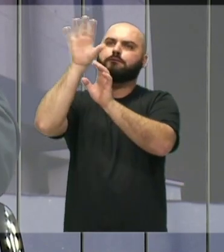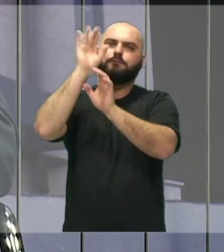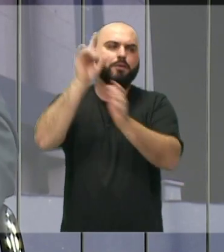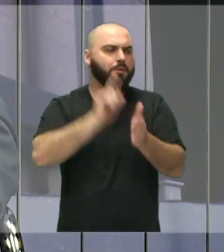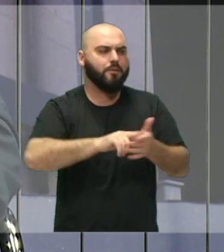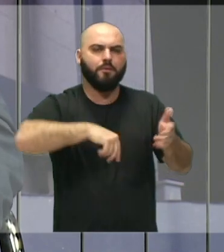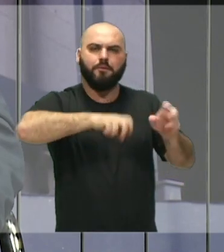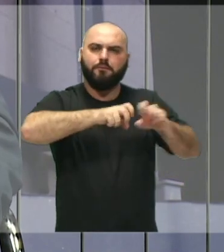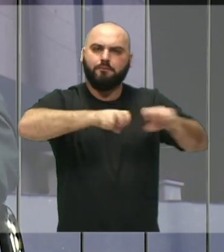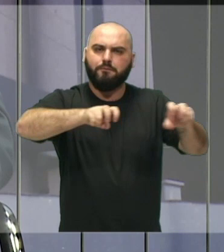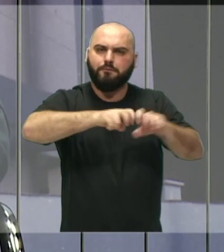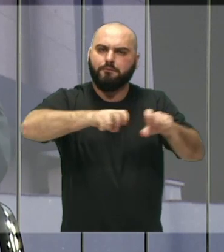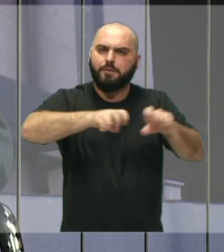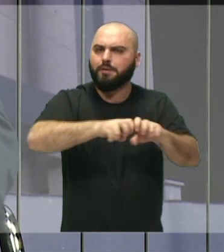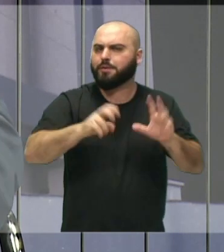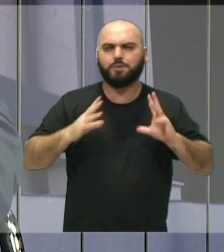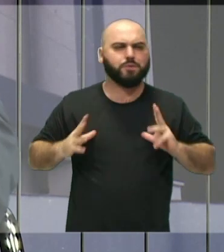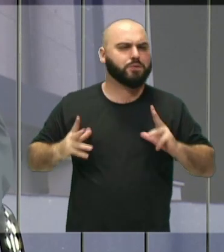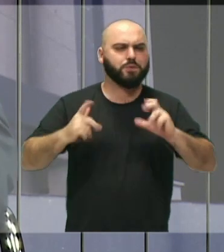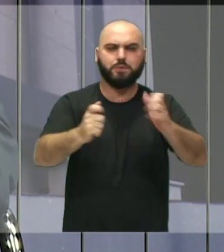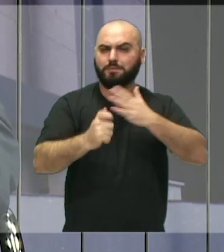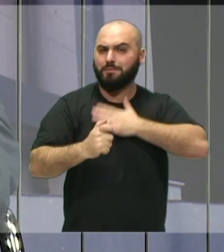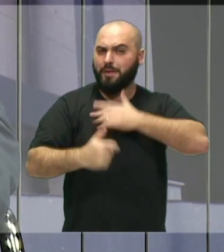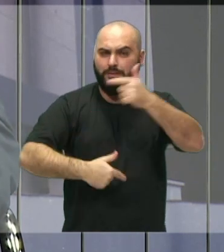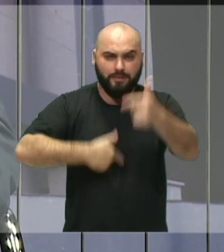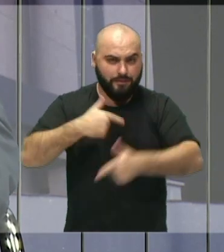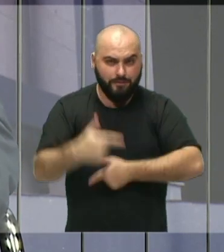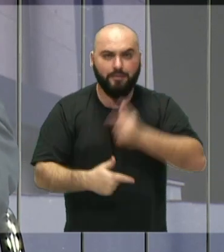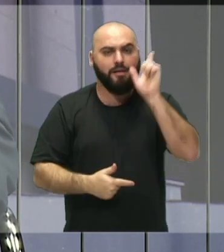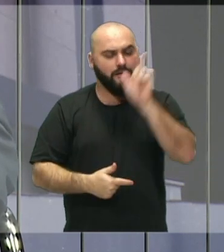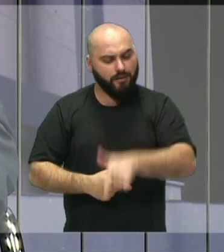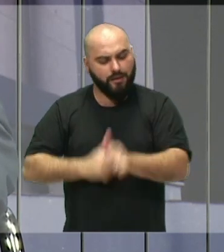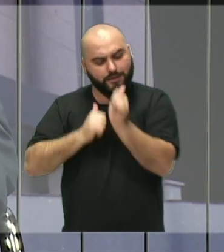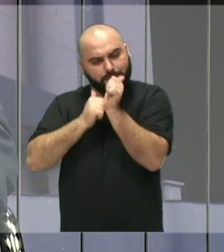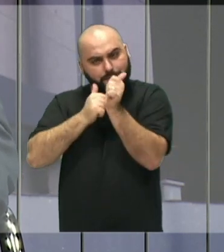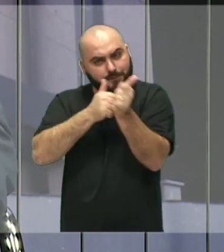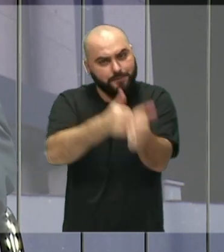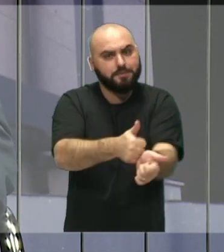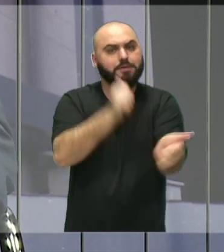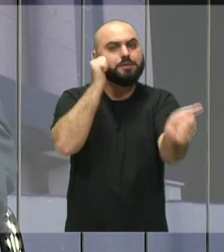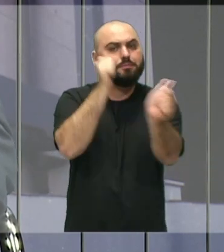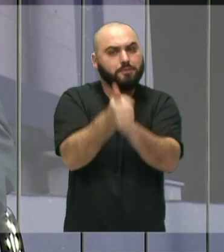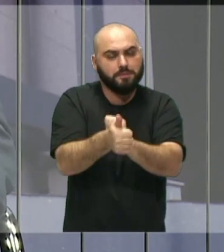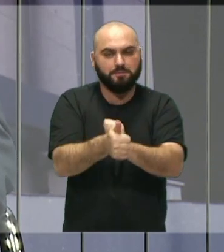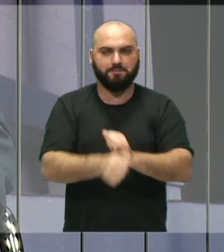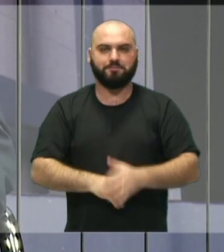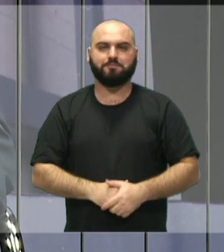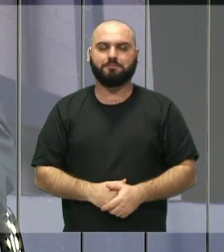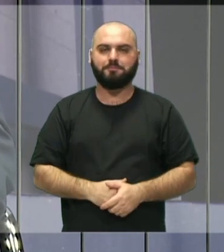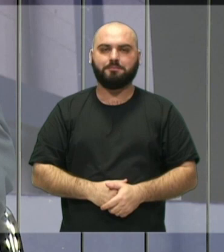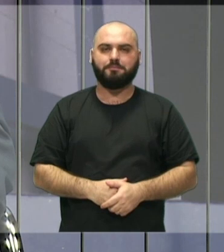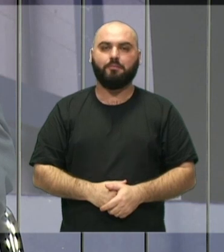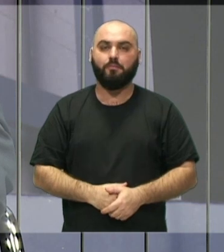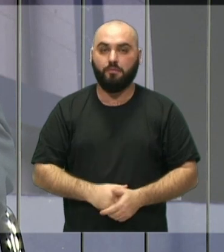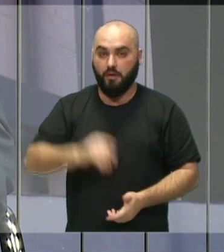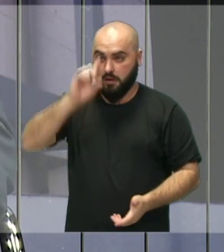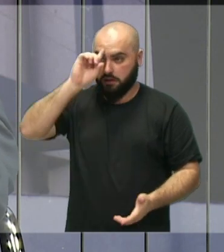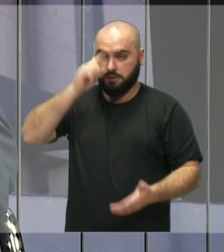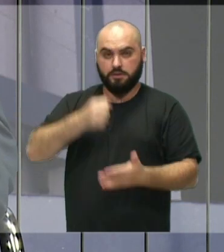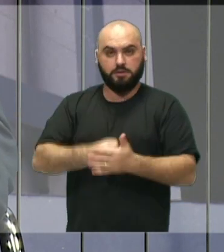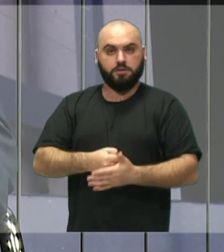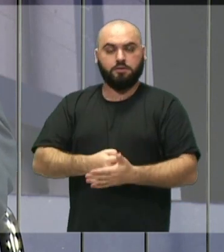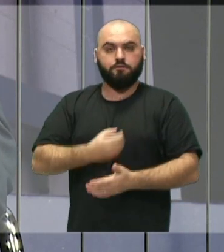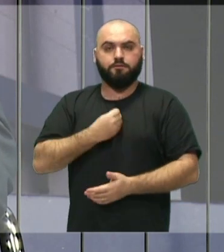minha trajetória dentro da minha criação, ela sempre foi acompanhada do esporte. Tomei uma decisão na vida, aos